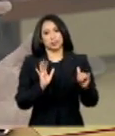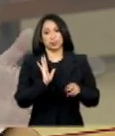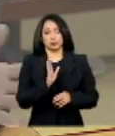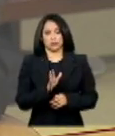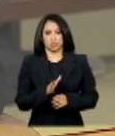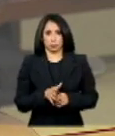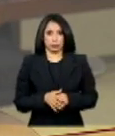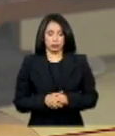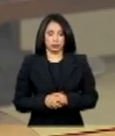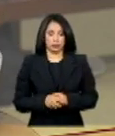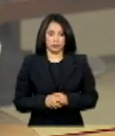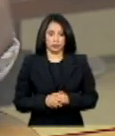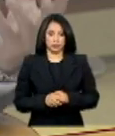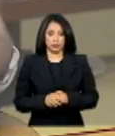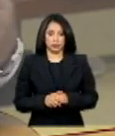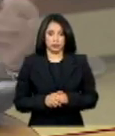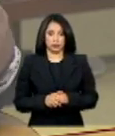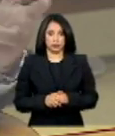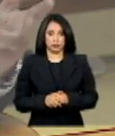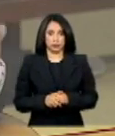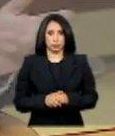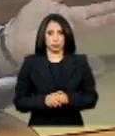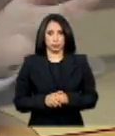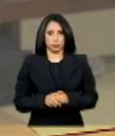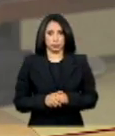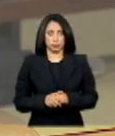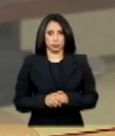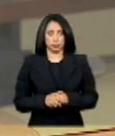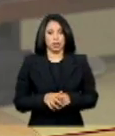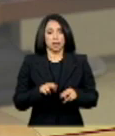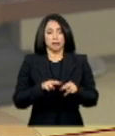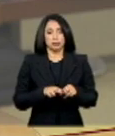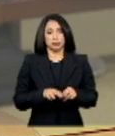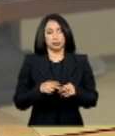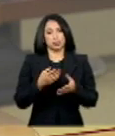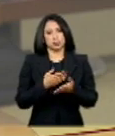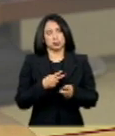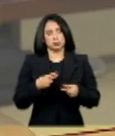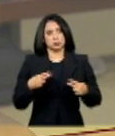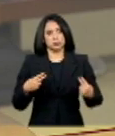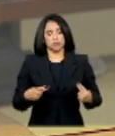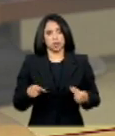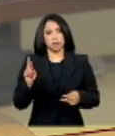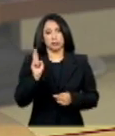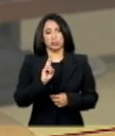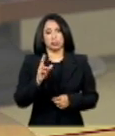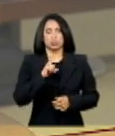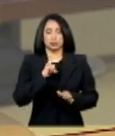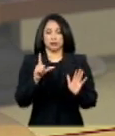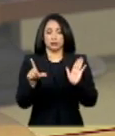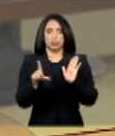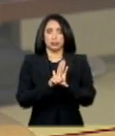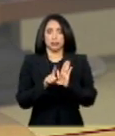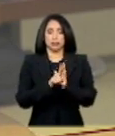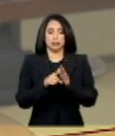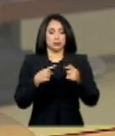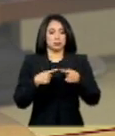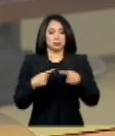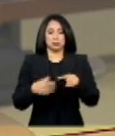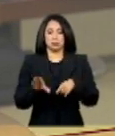vai de agredir sobre as razões pelas quais entende que essa é a lei é inconstitucional